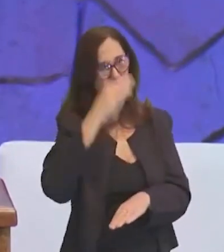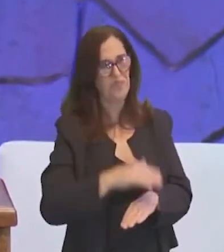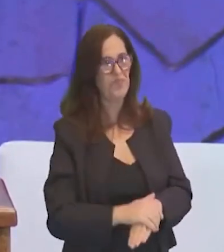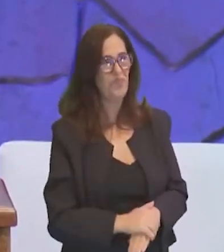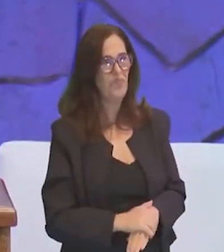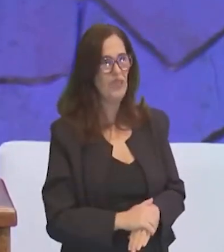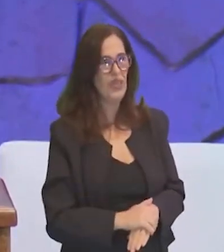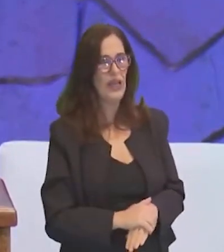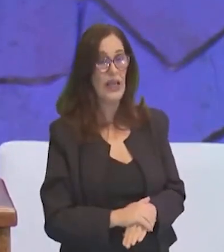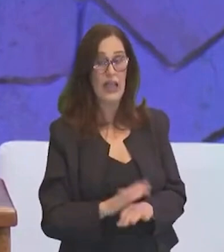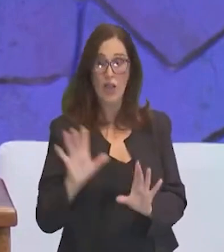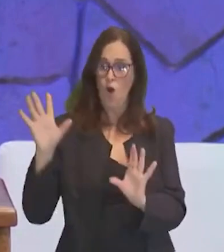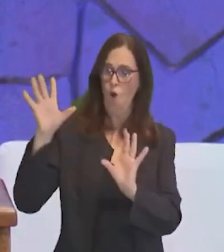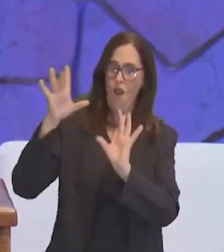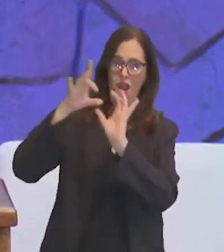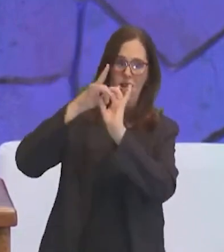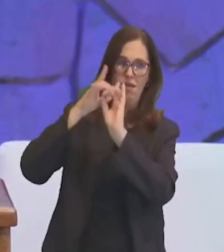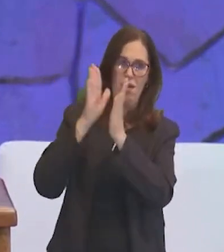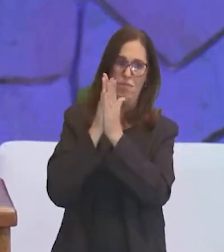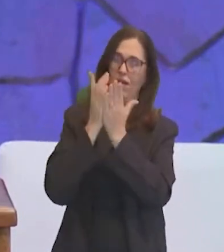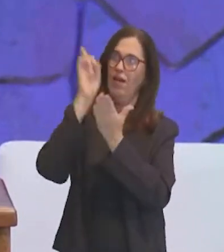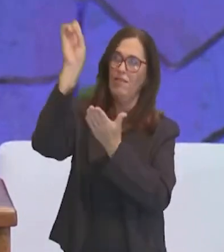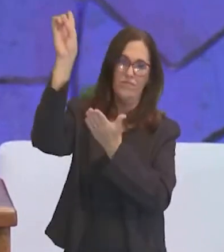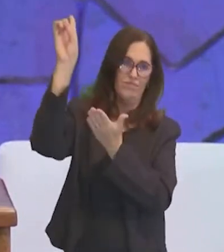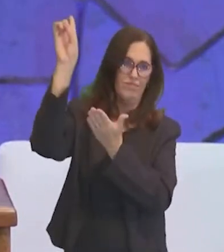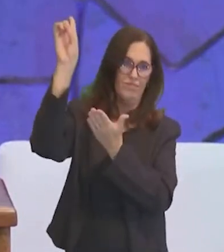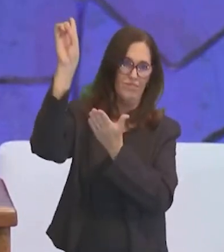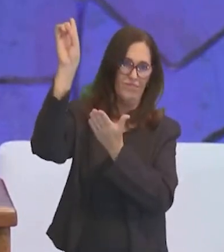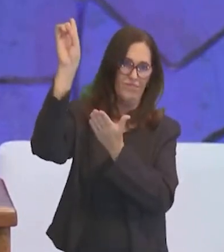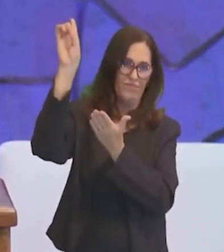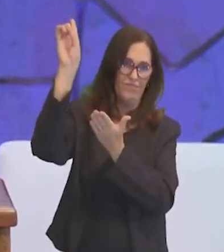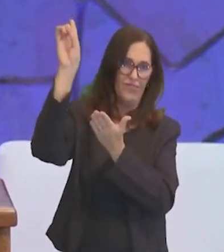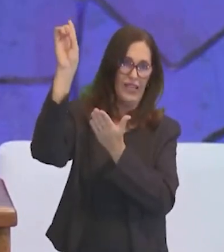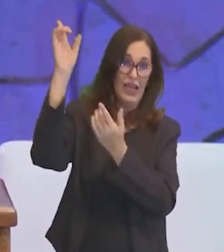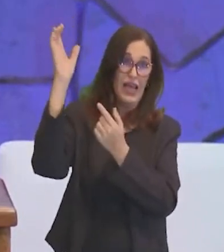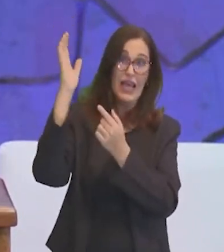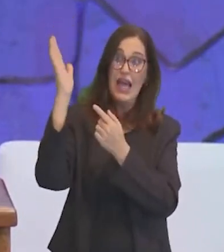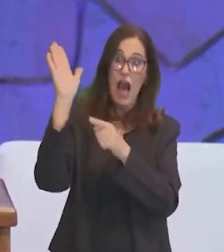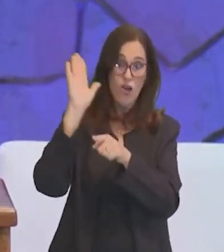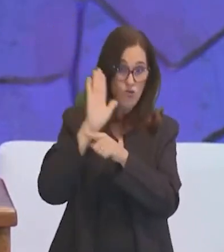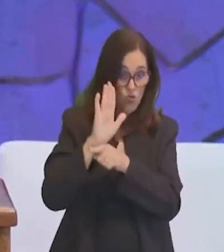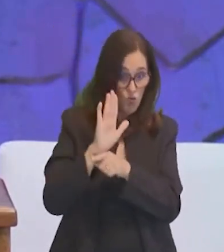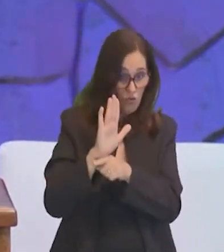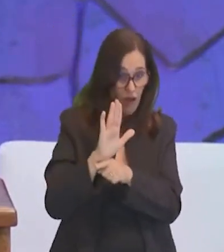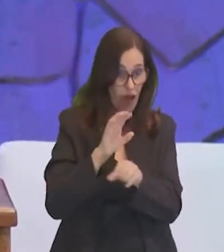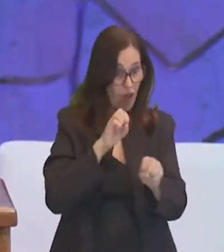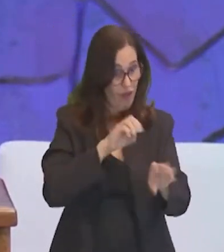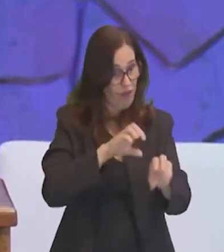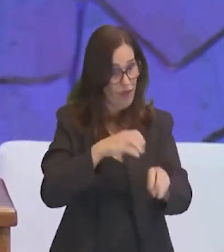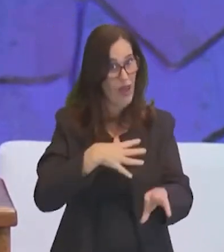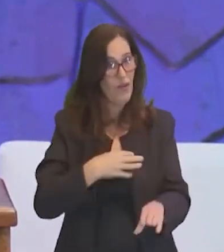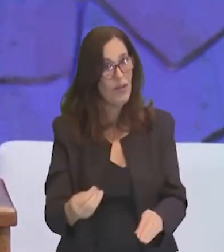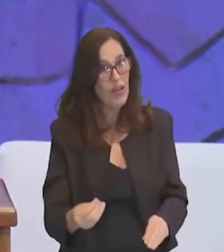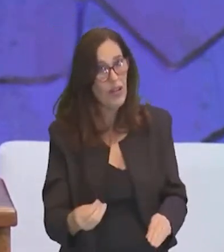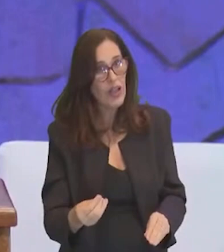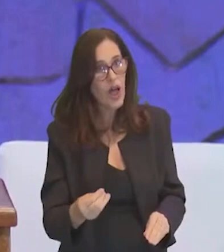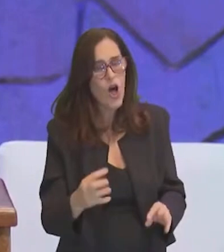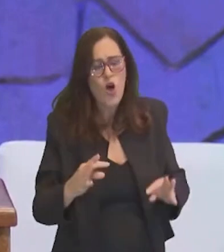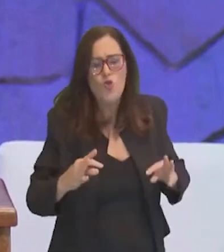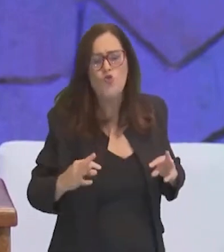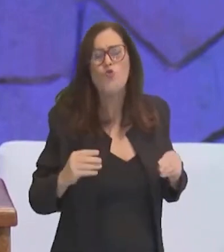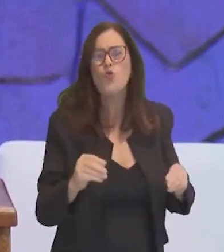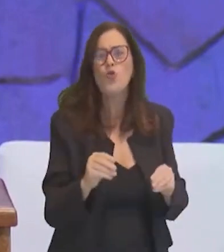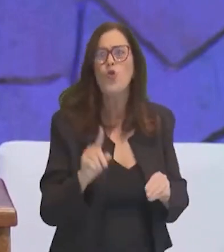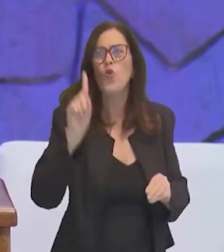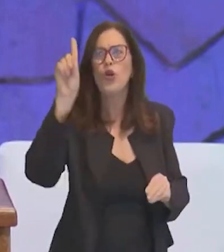que nos liga à palavra do Senhor e ajuda a ensinar os nossos filhos sobre tudo que Deus